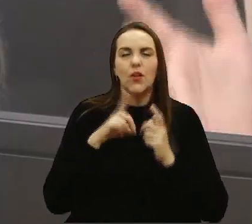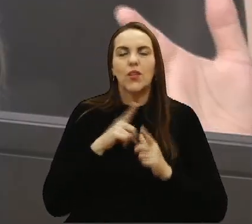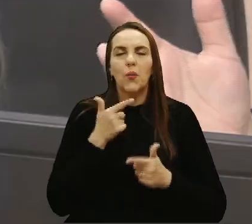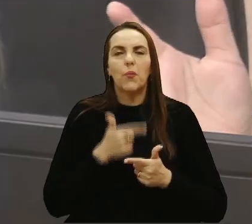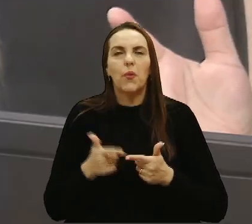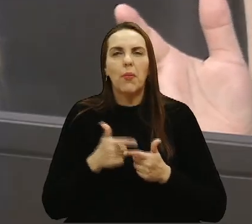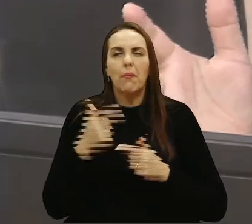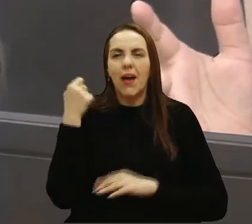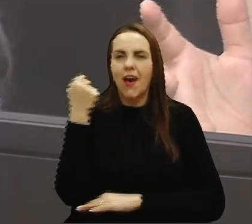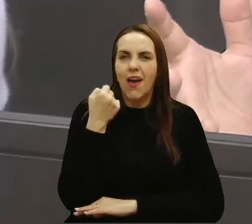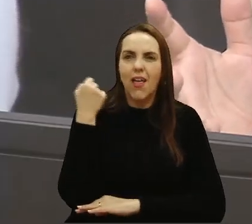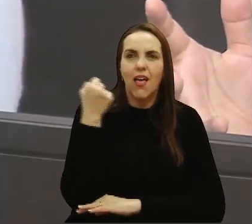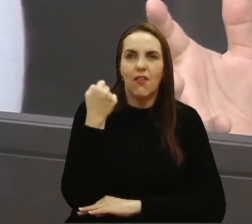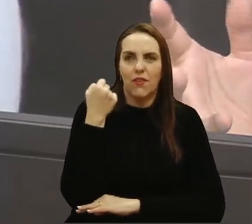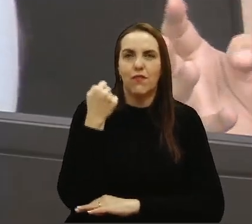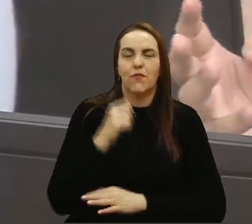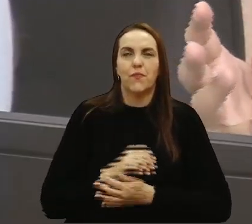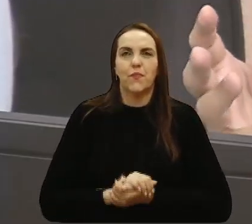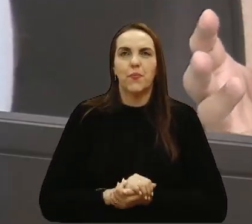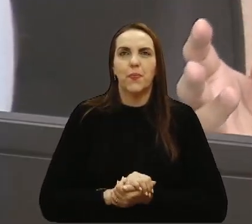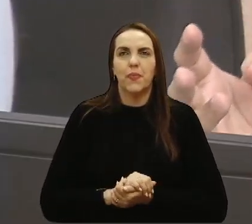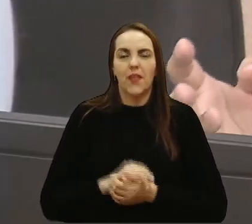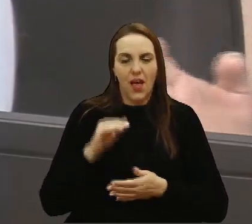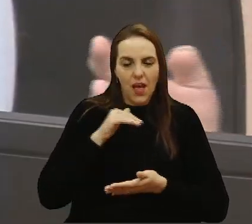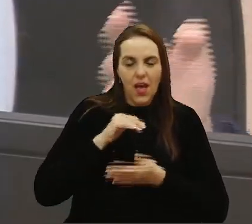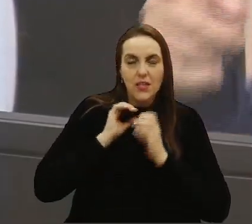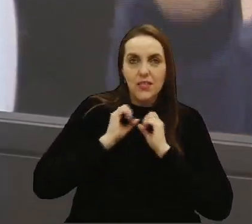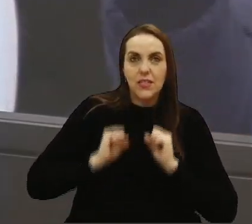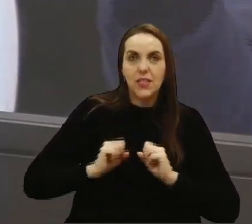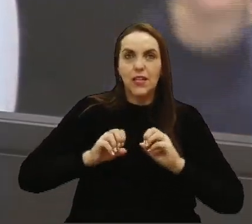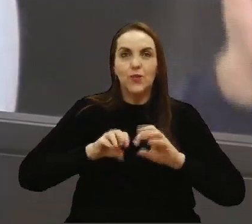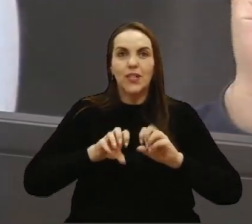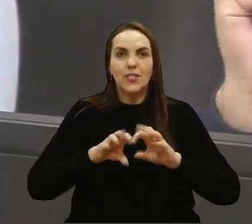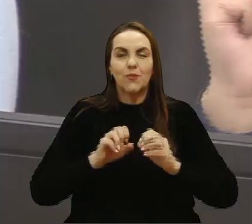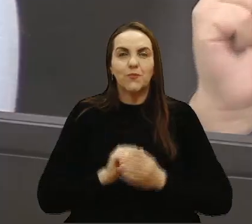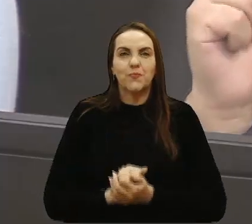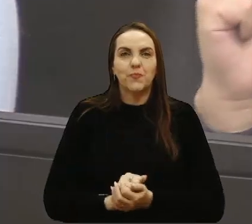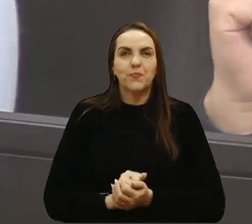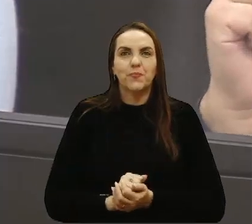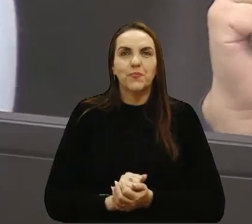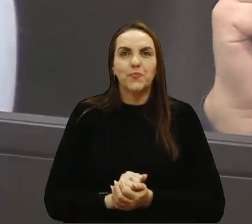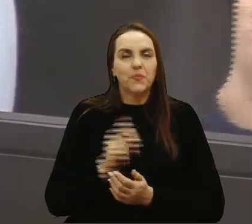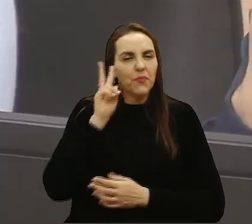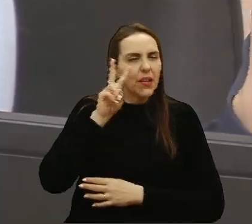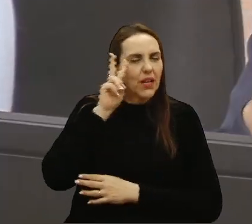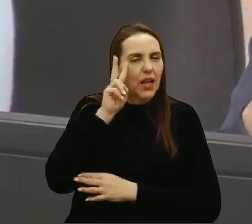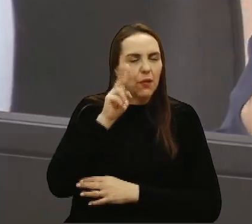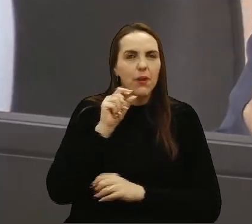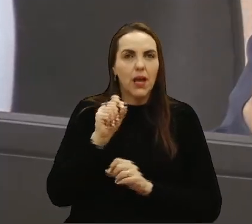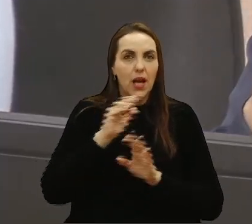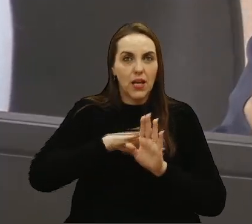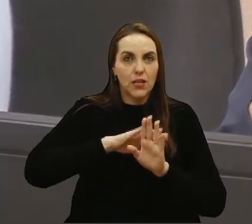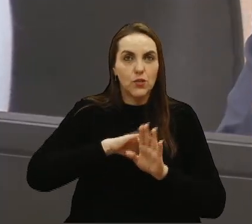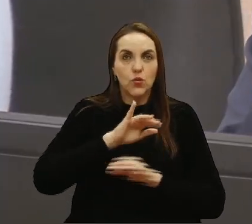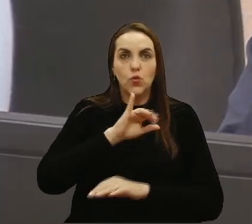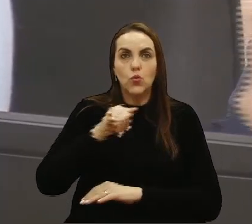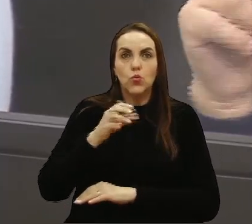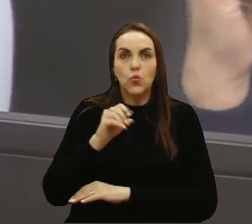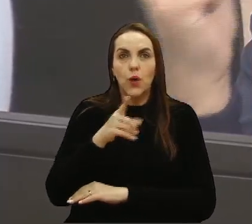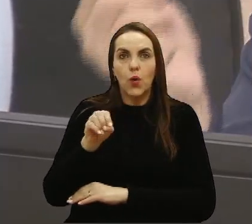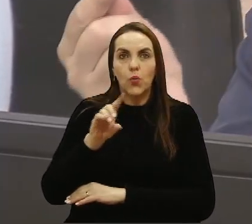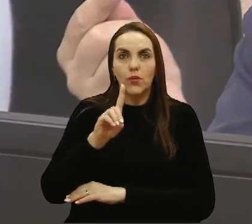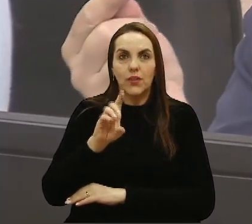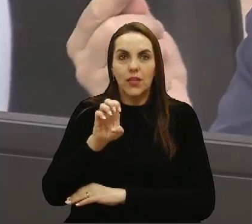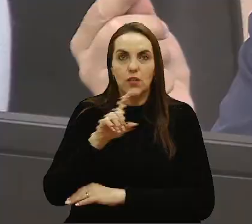problema grave. A Secretaria de Educação, lembram do caso do João Desorzi?